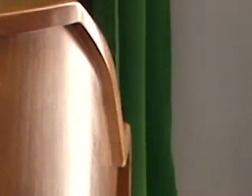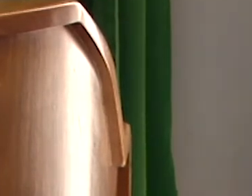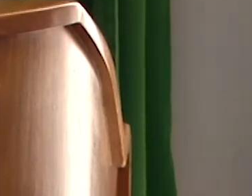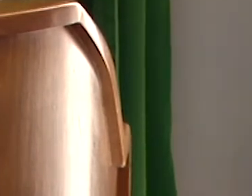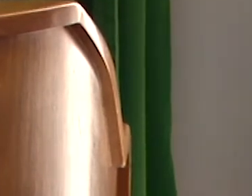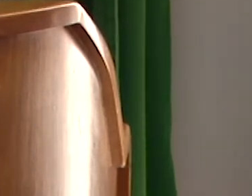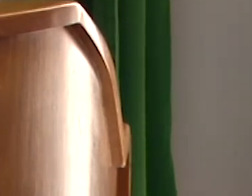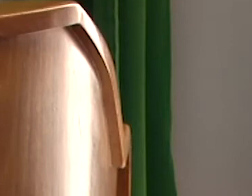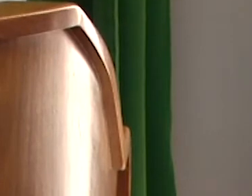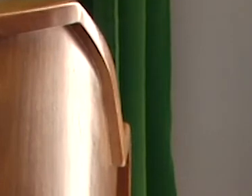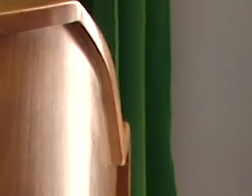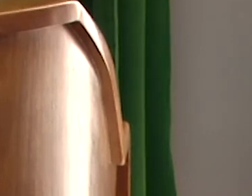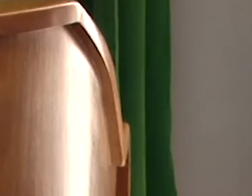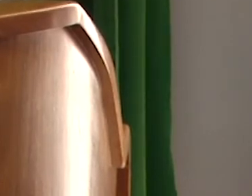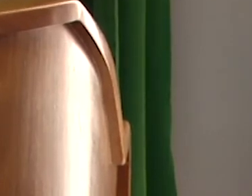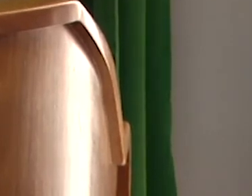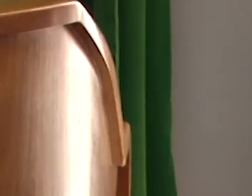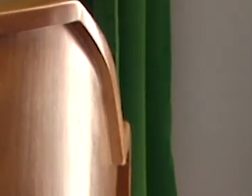dias.